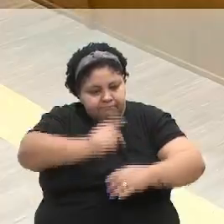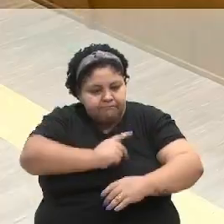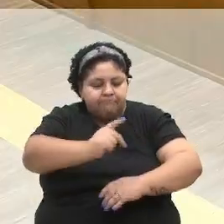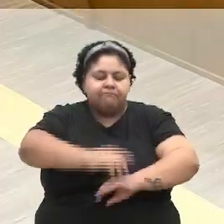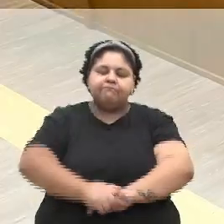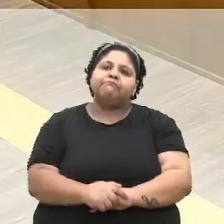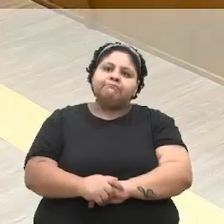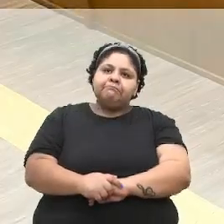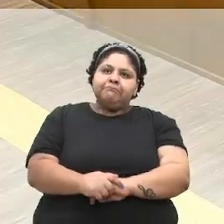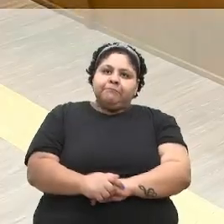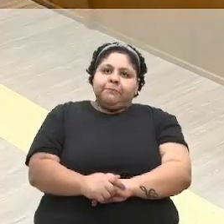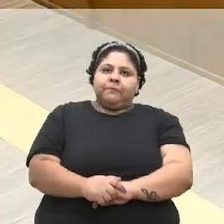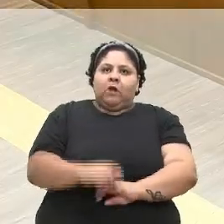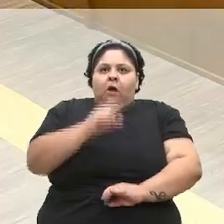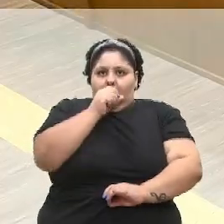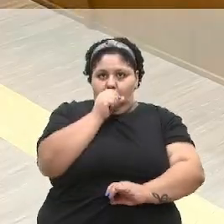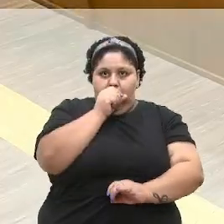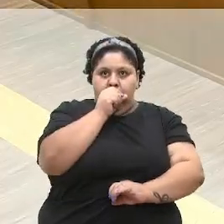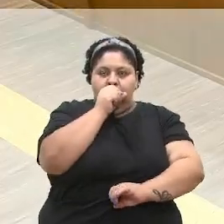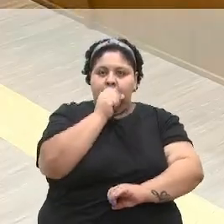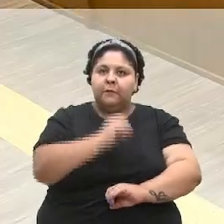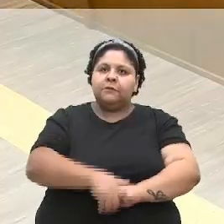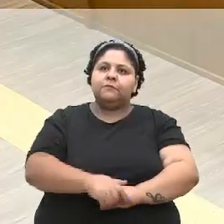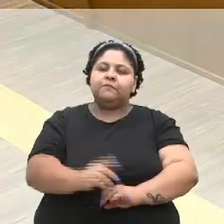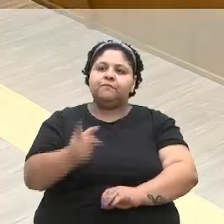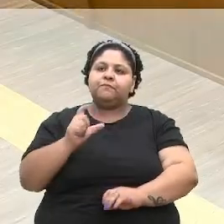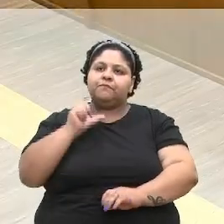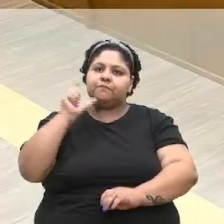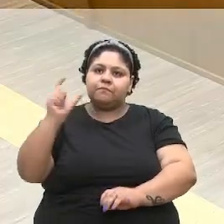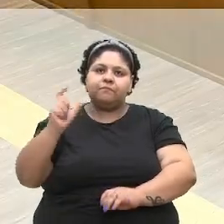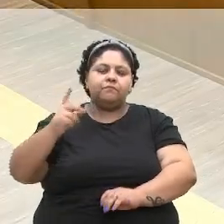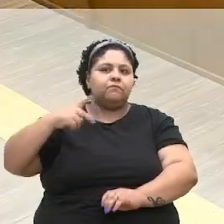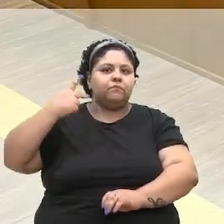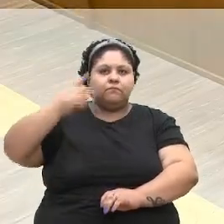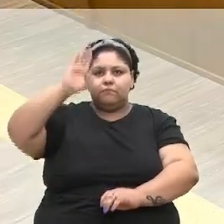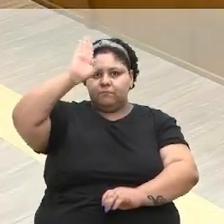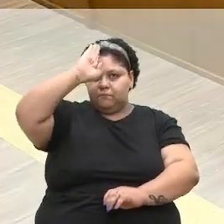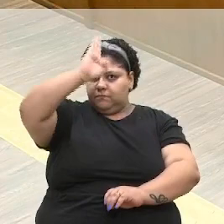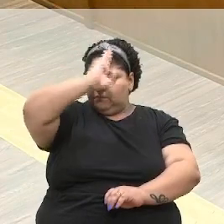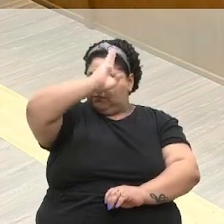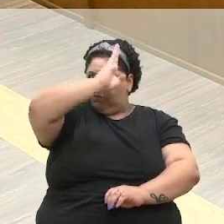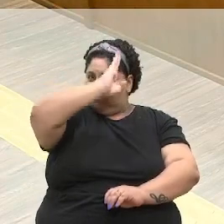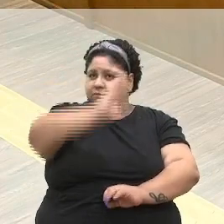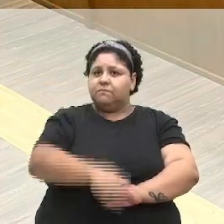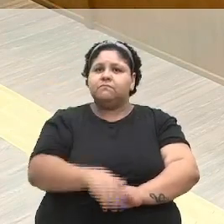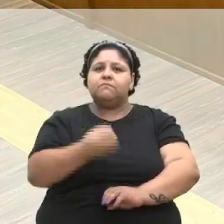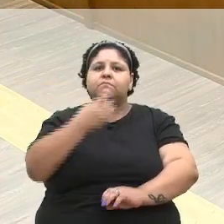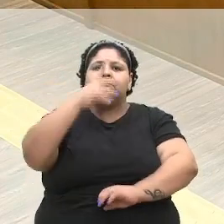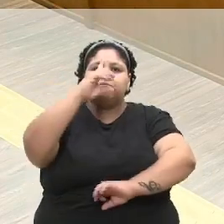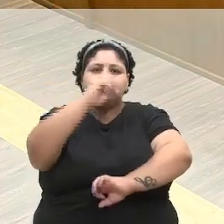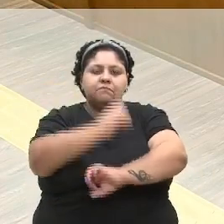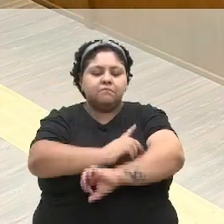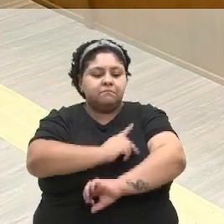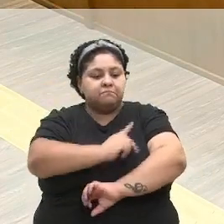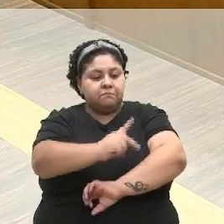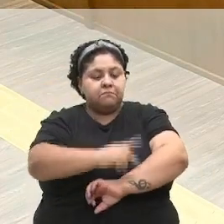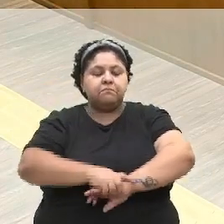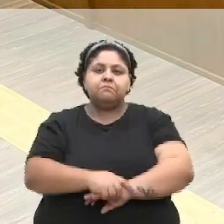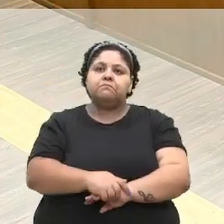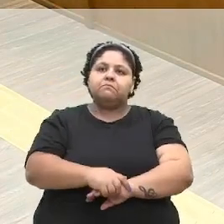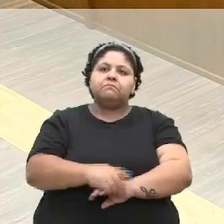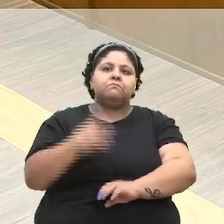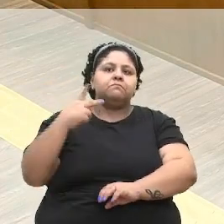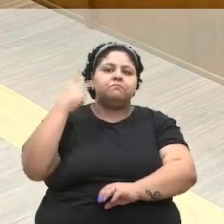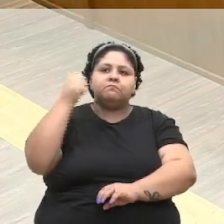presidente. Com a palavra, a vereadora Adriano Bressan. Bom dia, senhora presidente, senhoras e senhores vereadores,